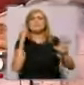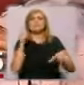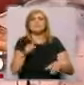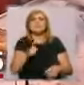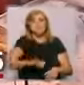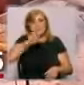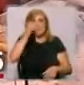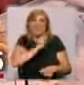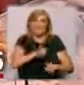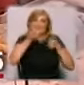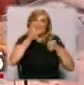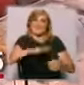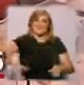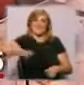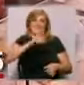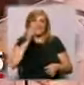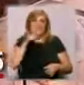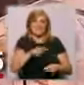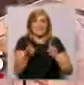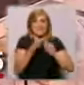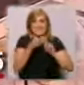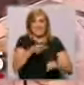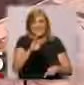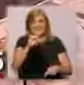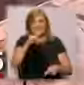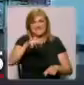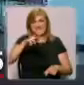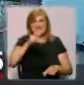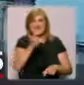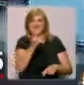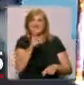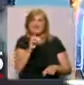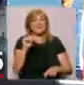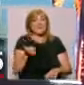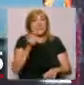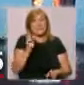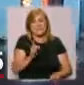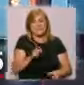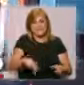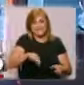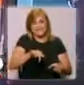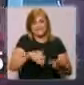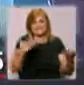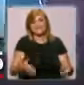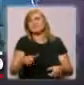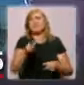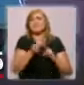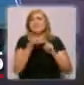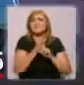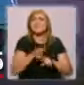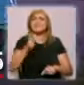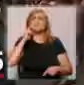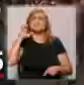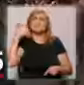da cidade de Viseu, da Feira de São Mateus, são as melhores. Mas a feira é muito mais. Cor, luz e som distribuídos